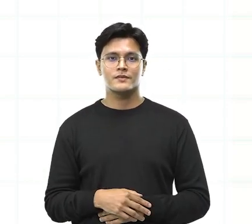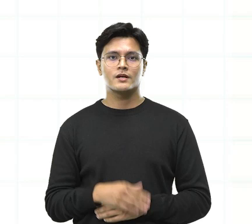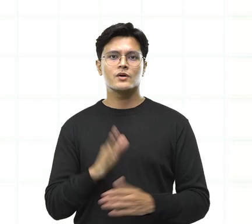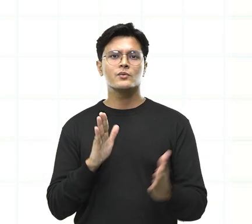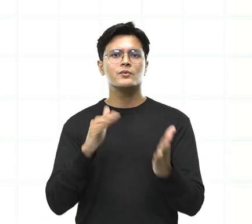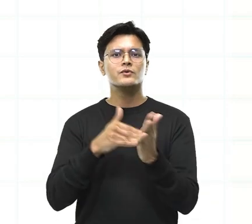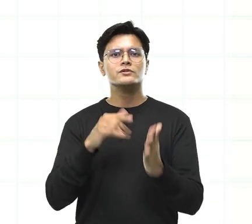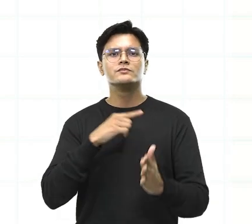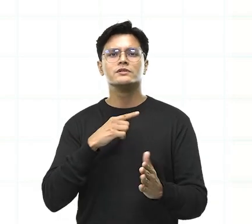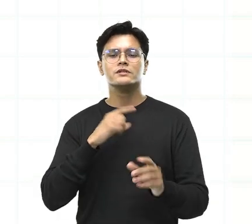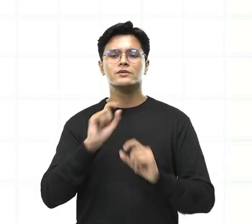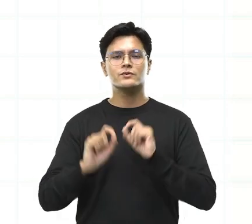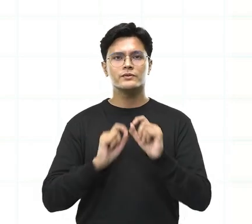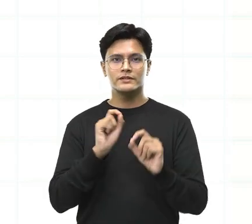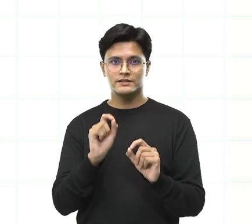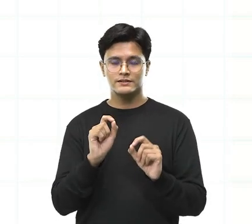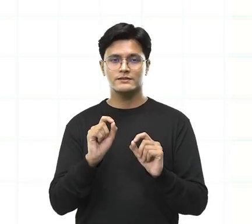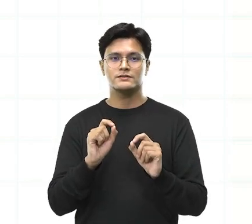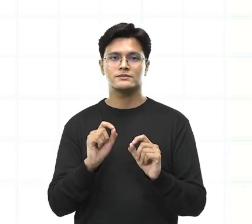nós vamos ter o